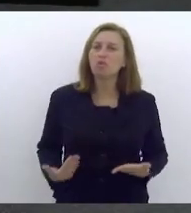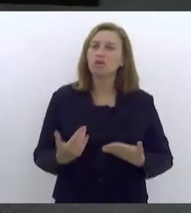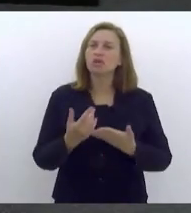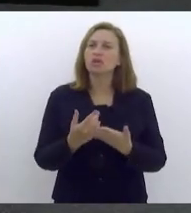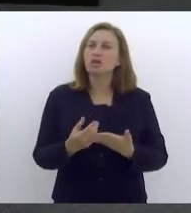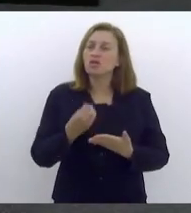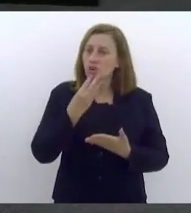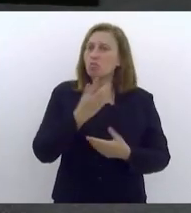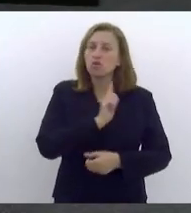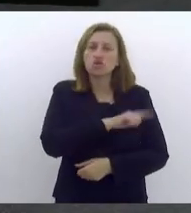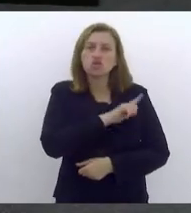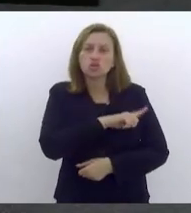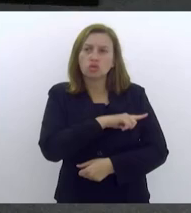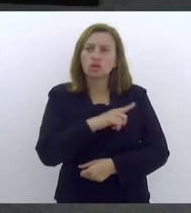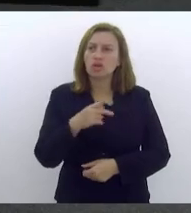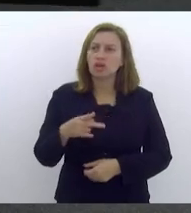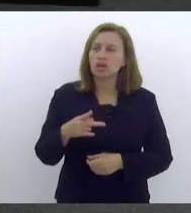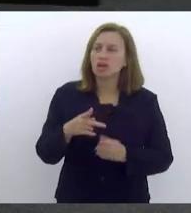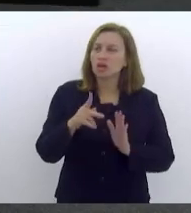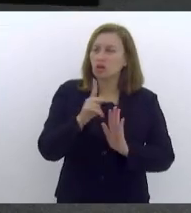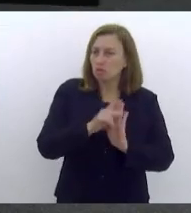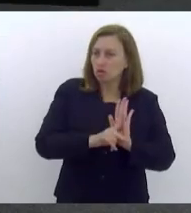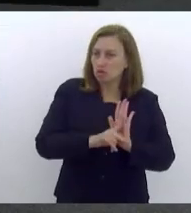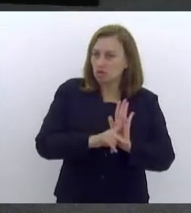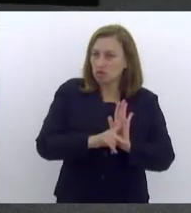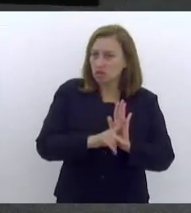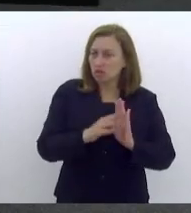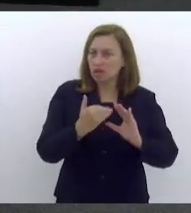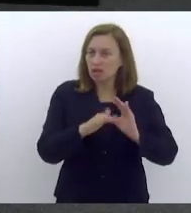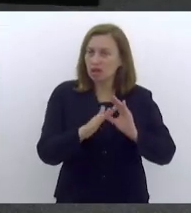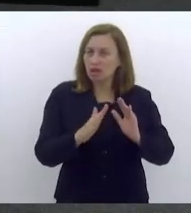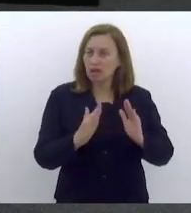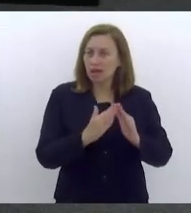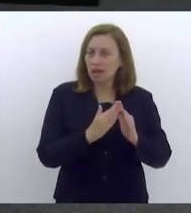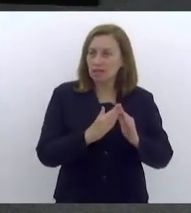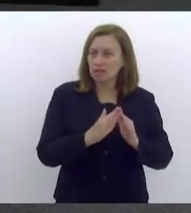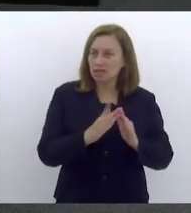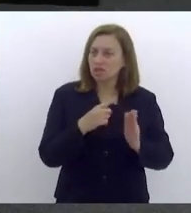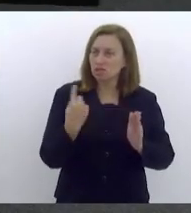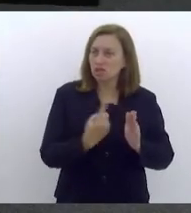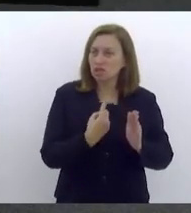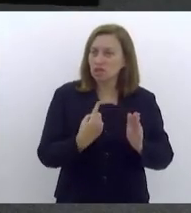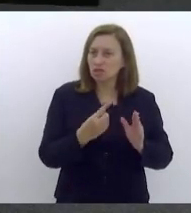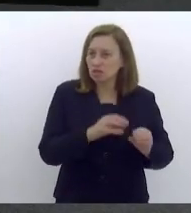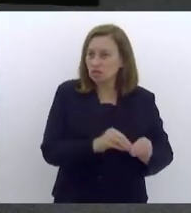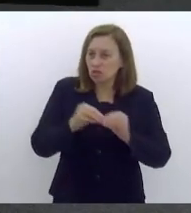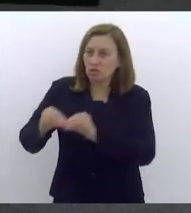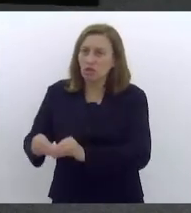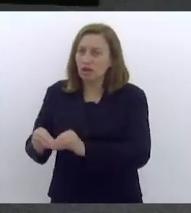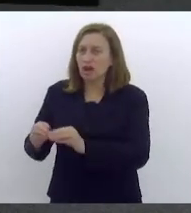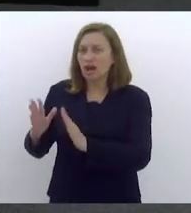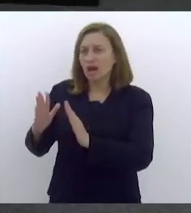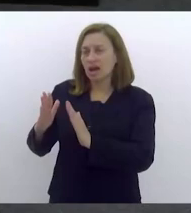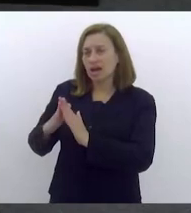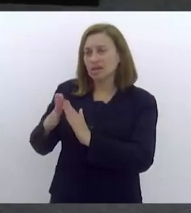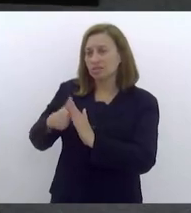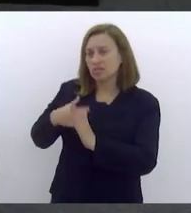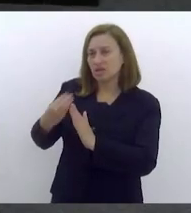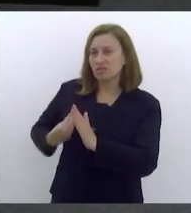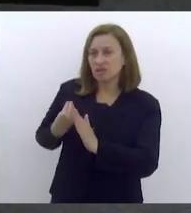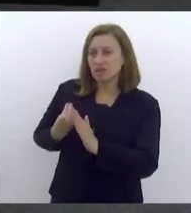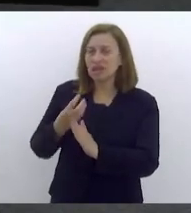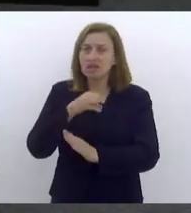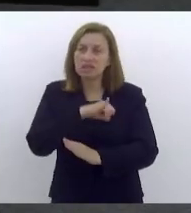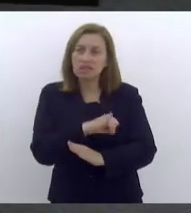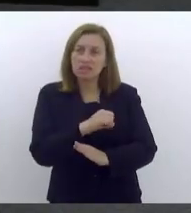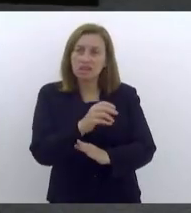foi um bom gestor. O que ele fez? Ele pegou os projetos que iam para o Casa da Gente e botou no Minha Casa Minha Vida. Se a Prefeitura de Petrópolis não apresentou o projeto Minha